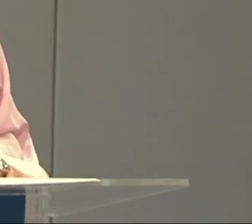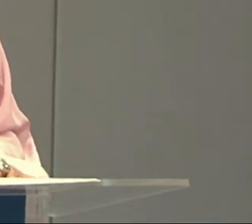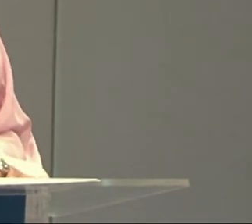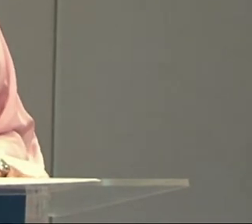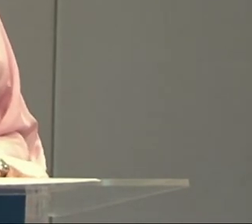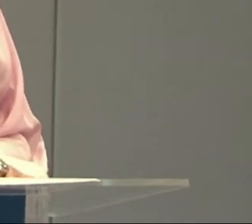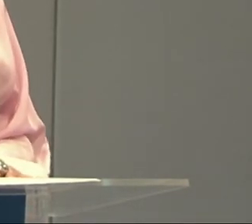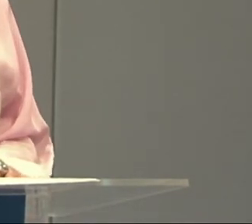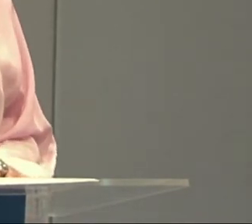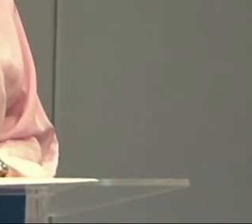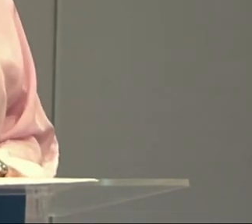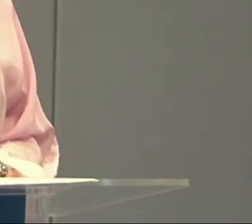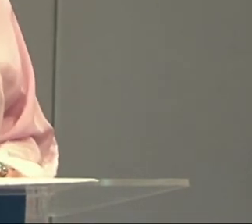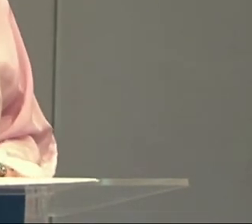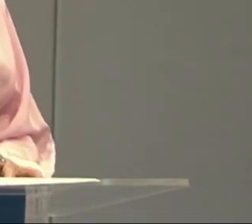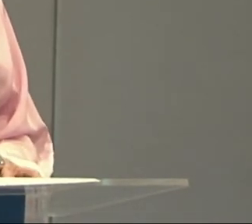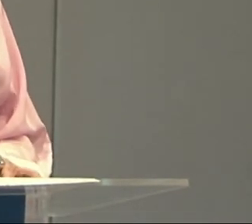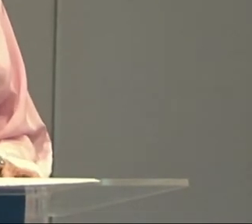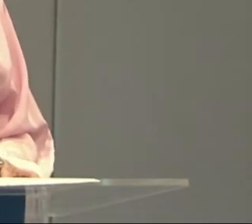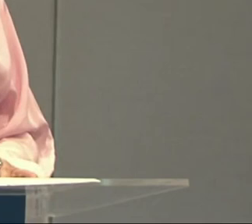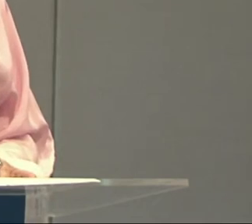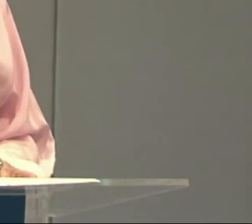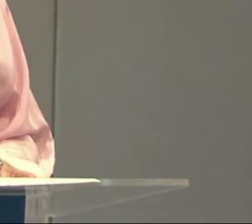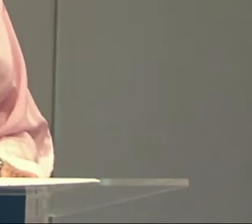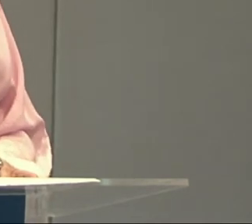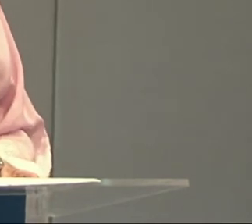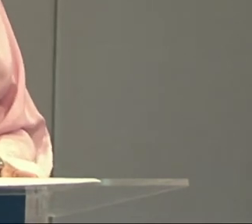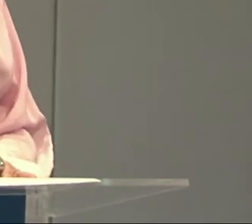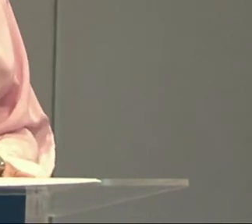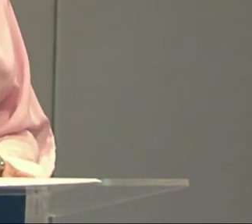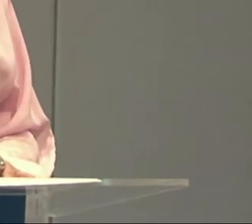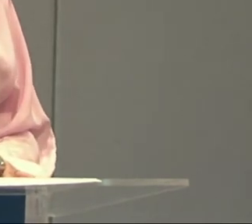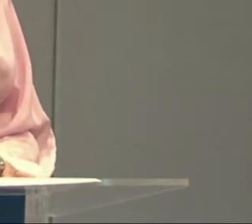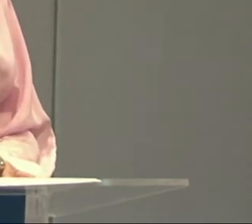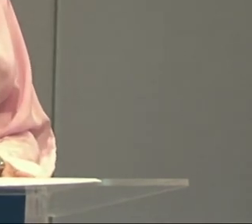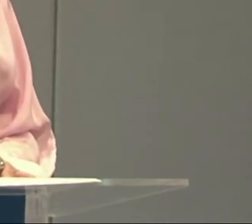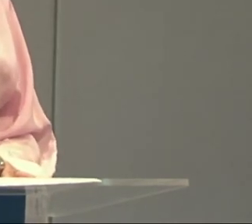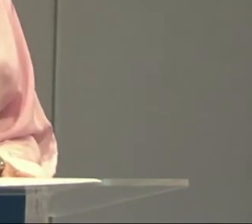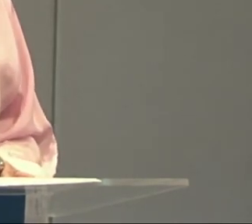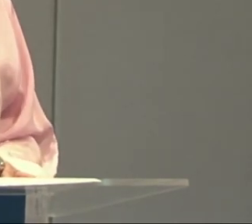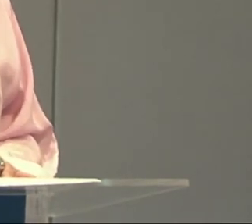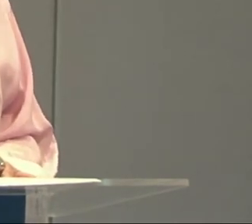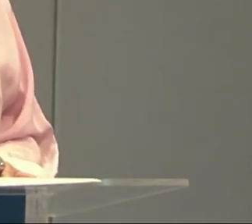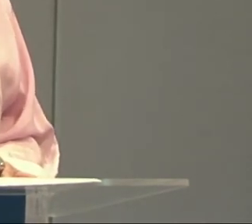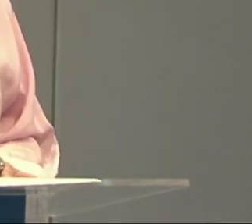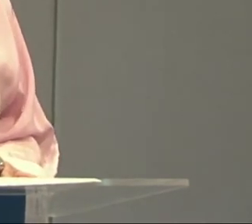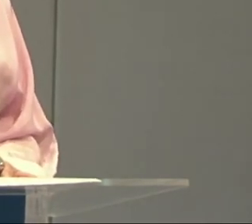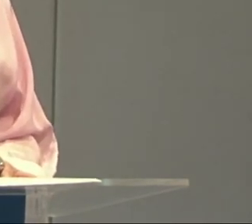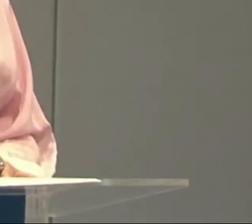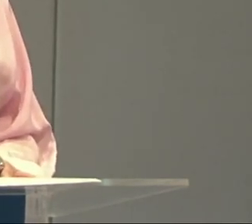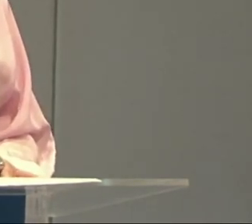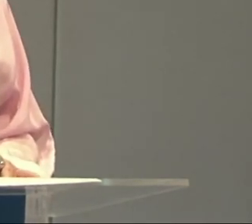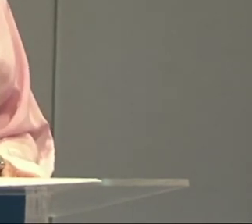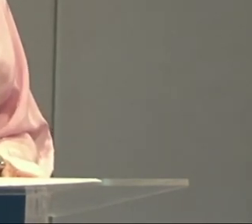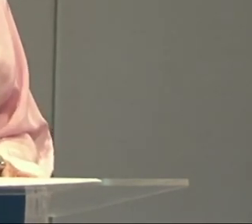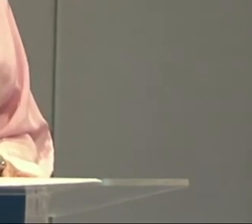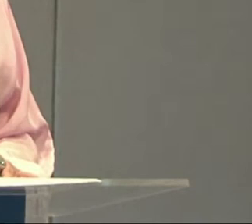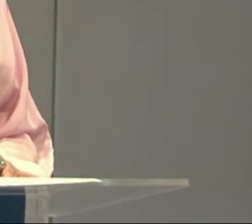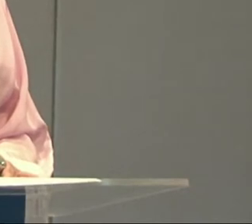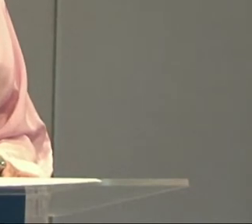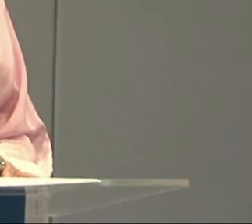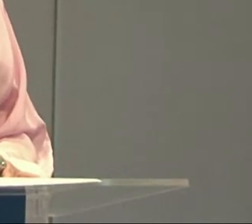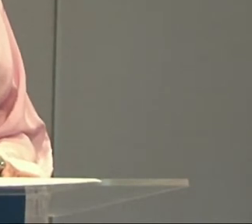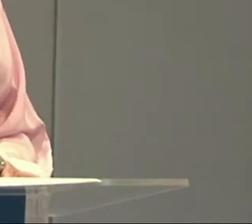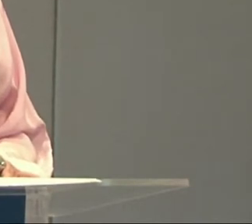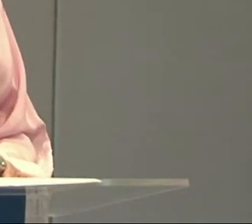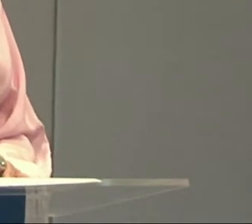transferência pacífica do cargo. Para isso, gostaríamos de discutir hoje com especialistas o que